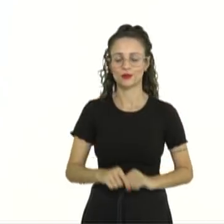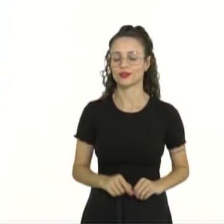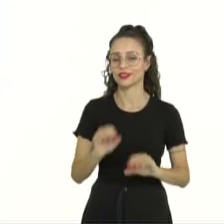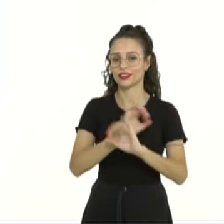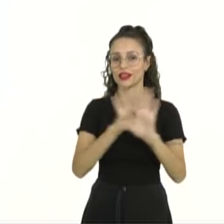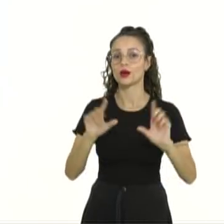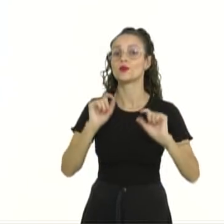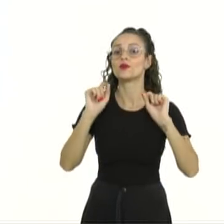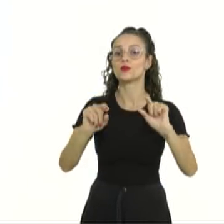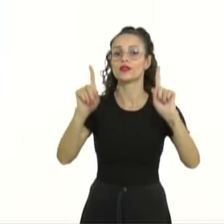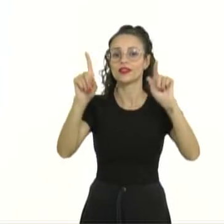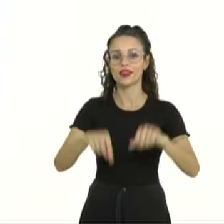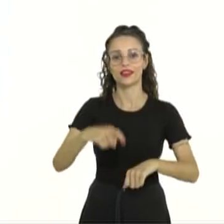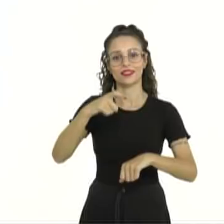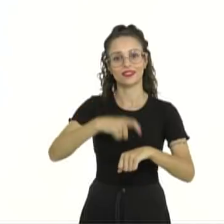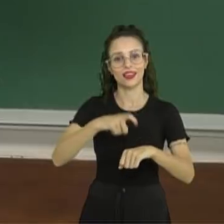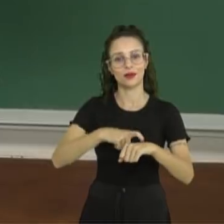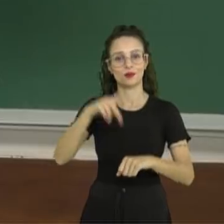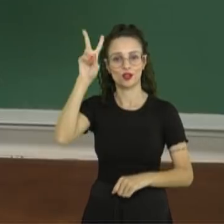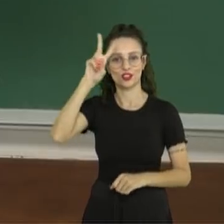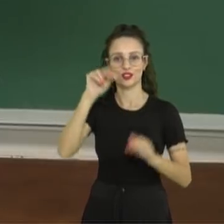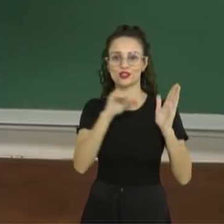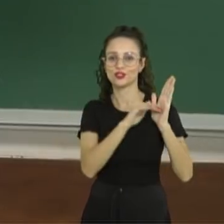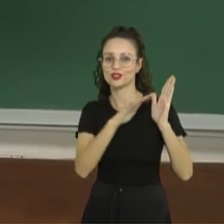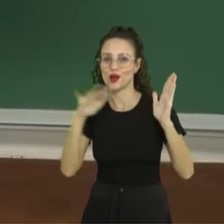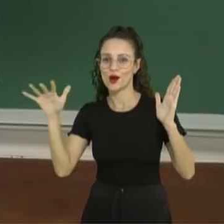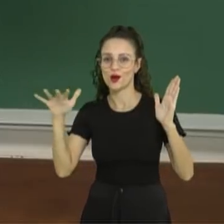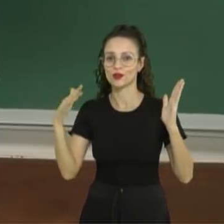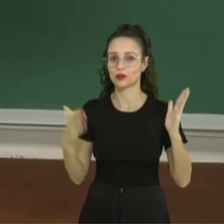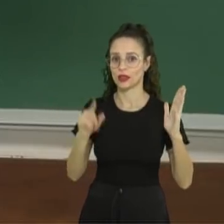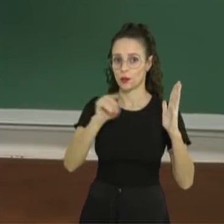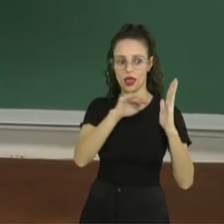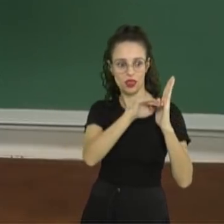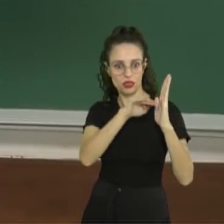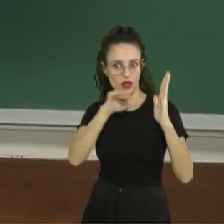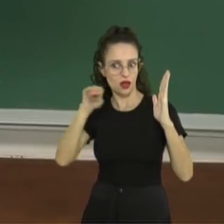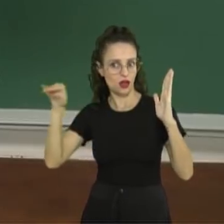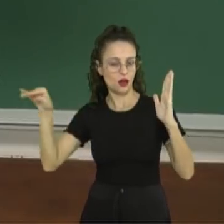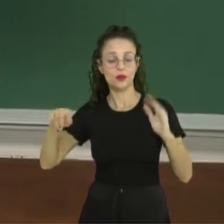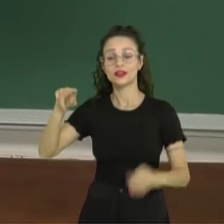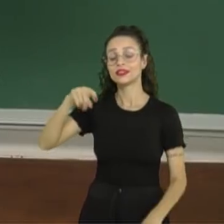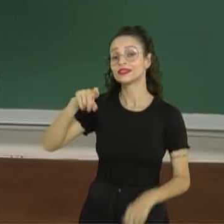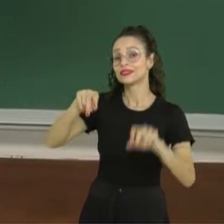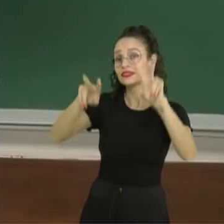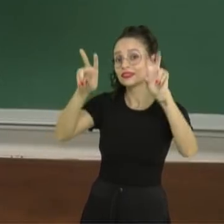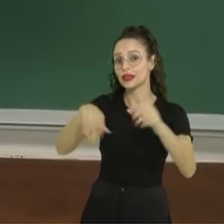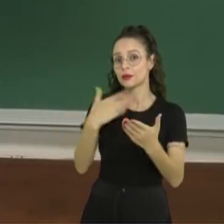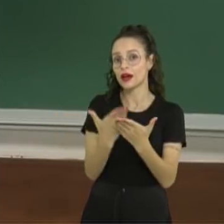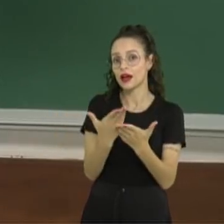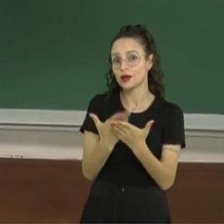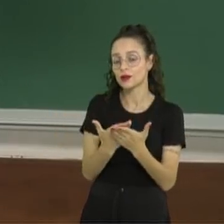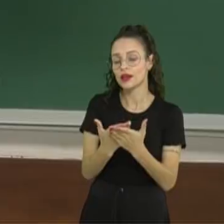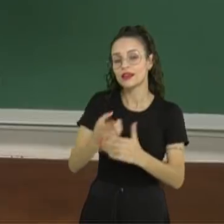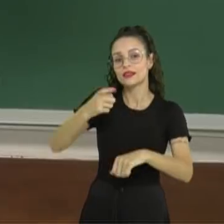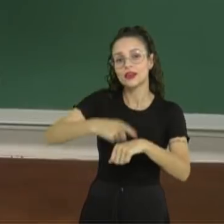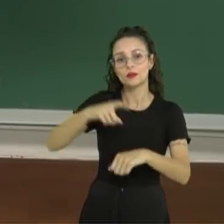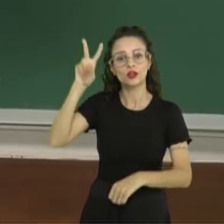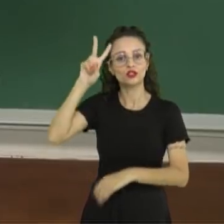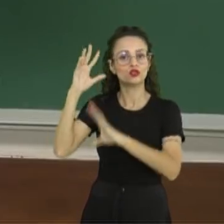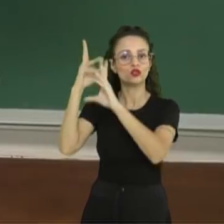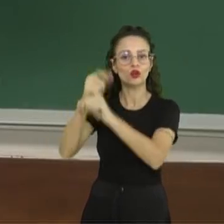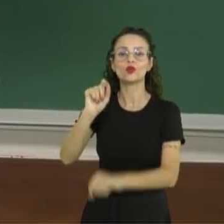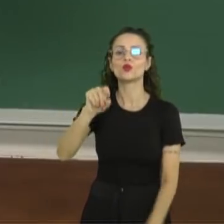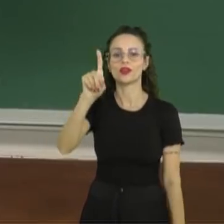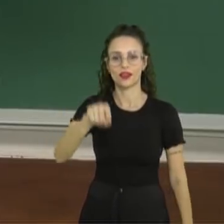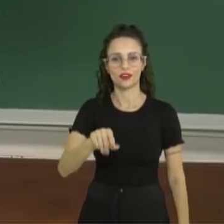clara. O que é o tempo histórico? Não é o tempo cronológico, é o tema da nossa aula, o tempo histórico.